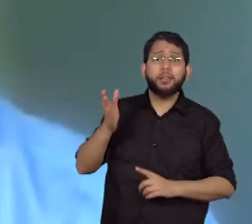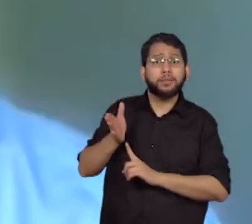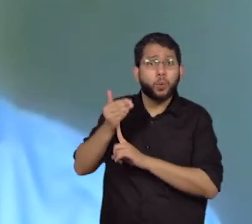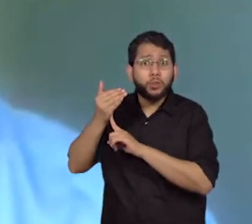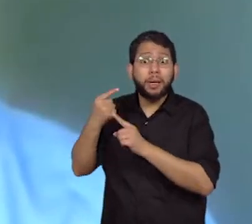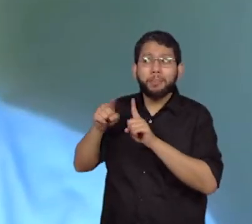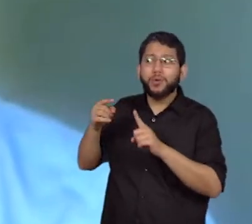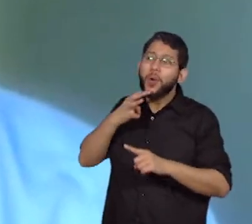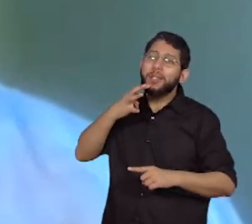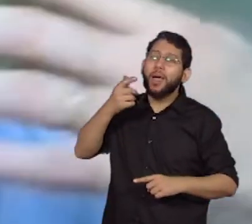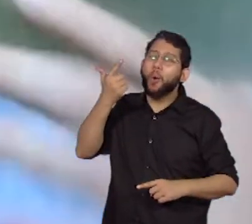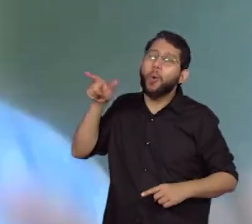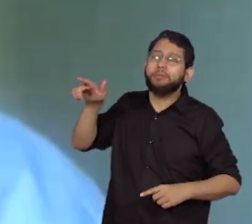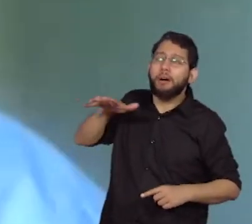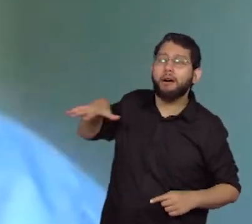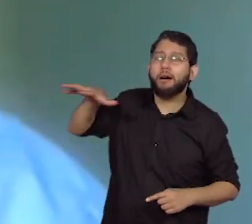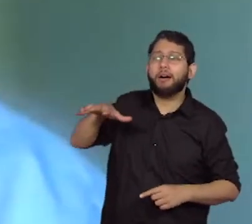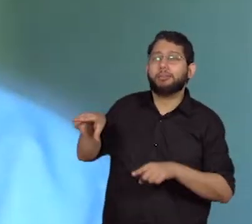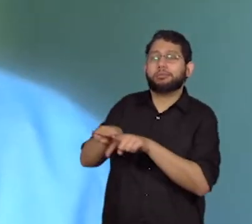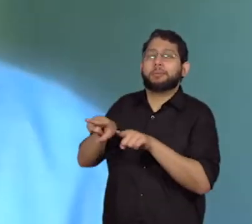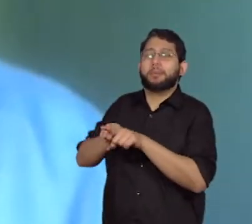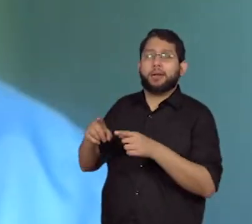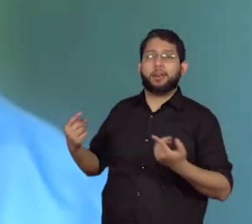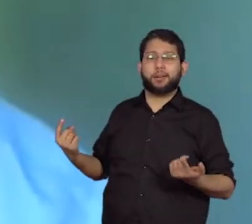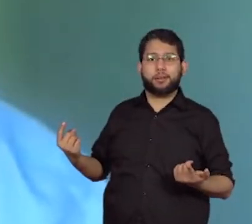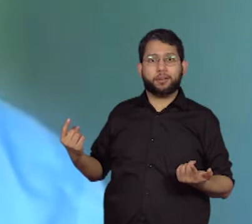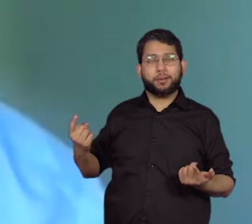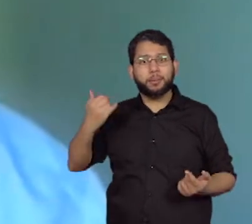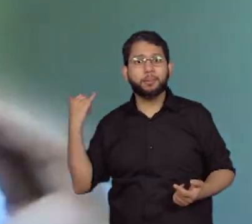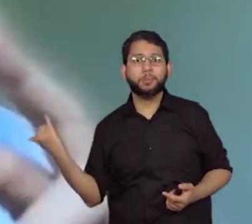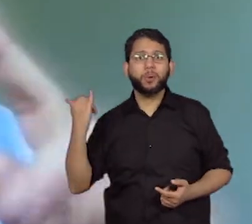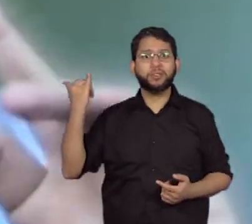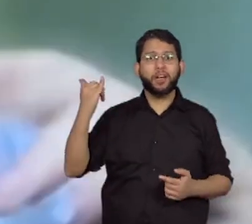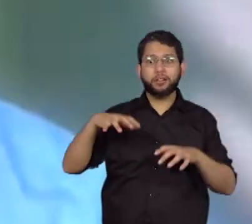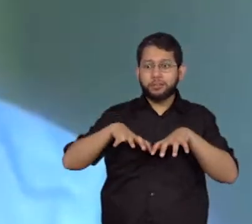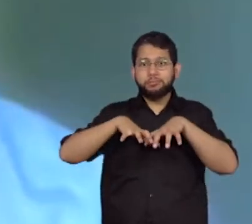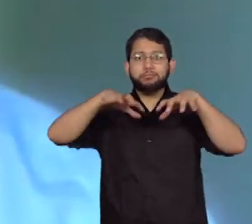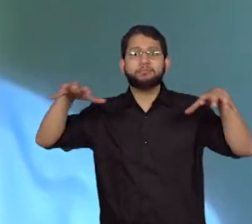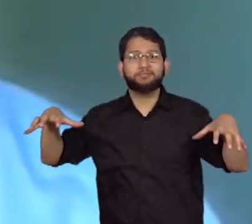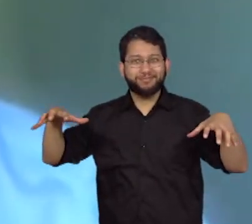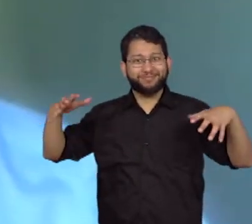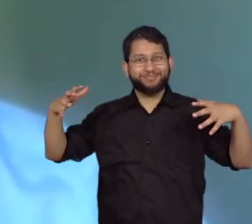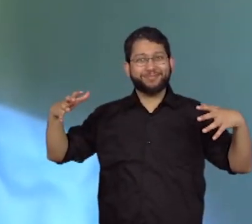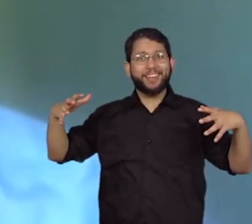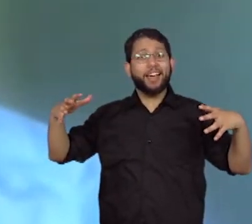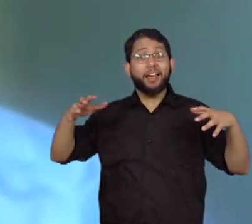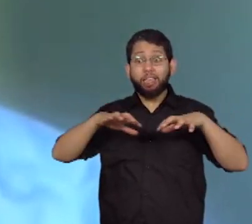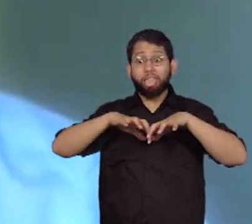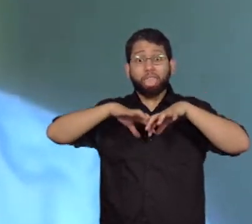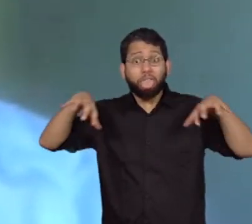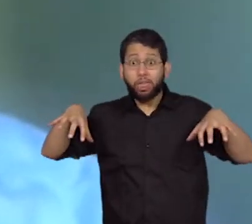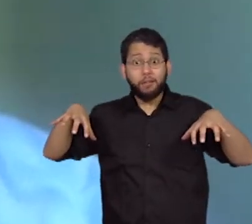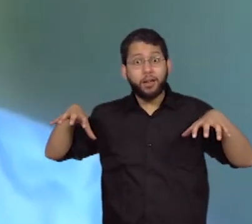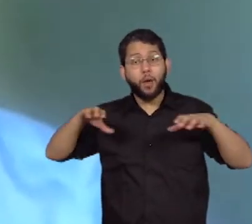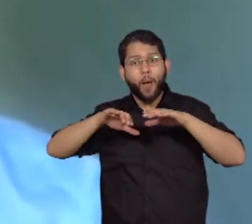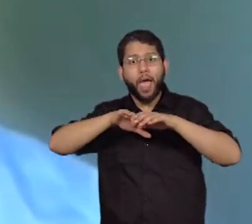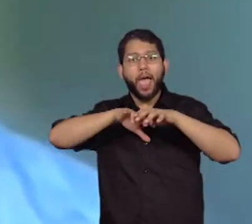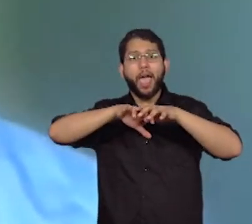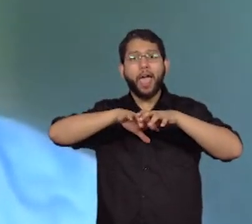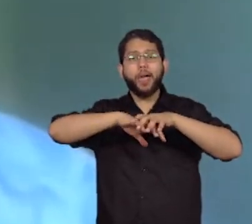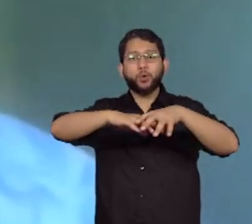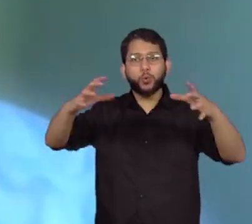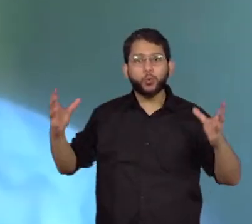áreas. Porque as respostas elas são cada vez mais fáceis. O grande desafio é